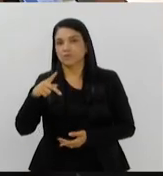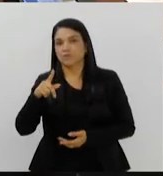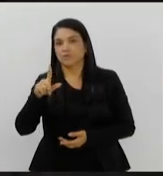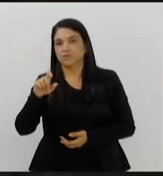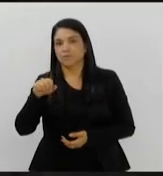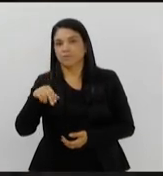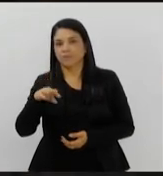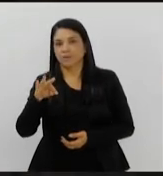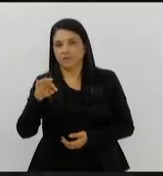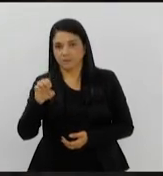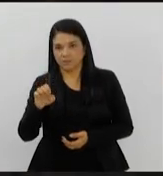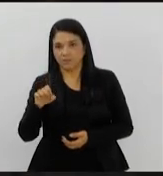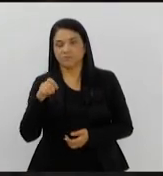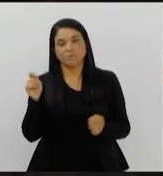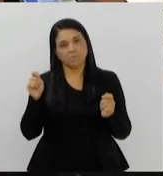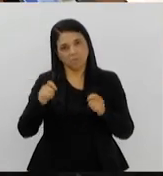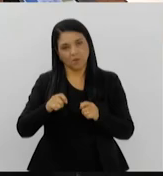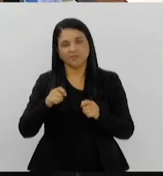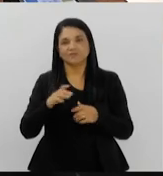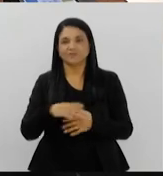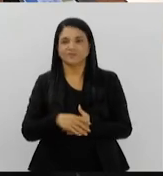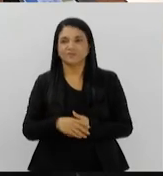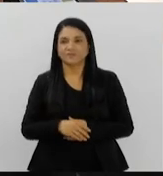Vossa Excelência é membro suplente.